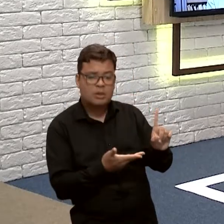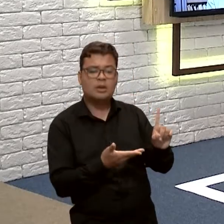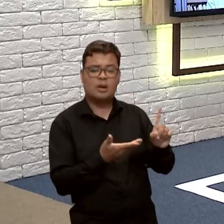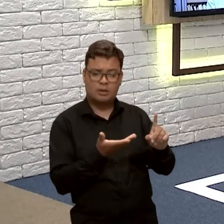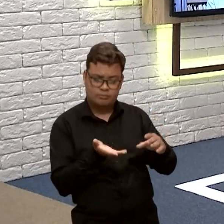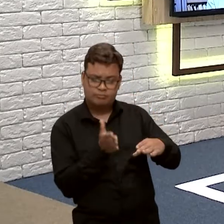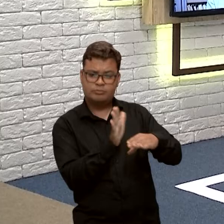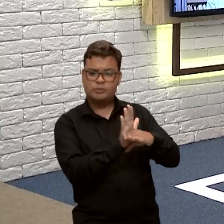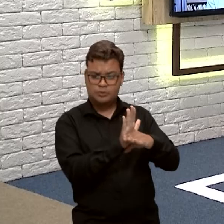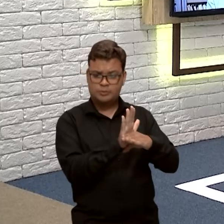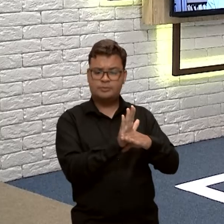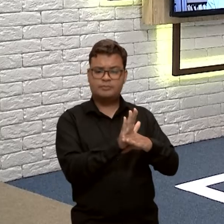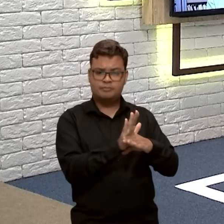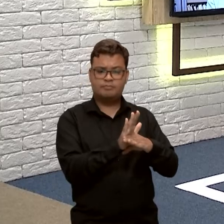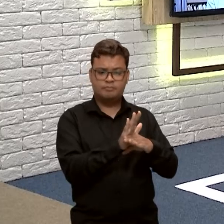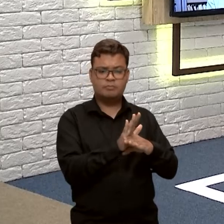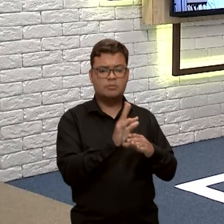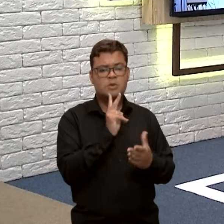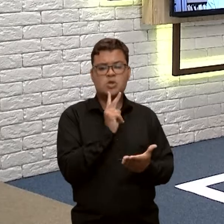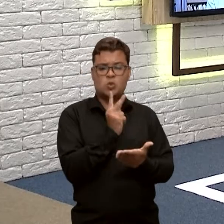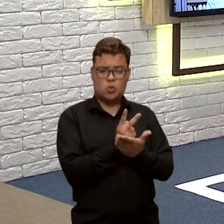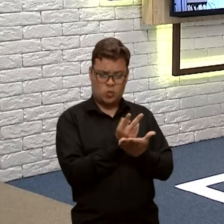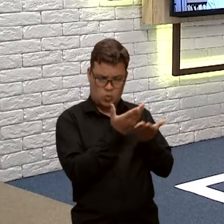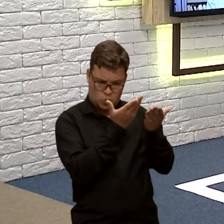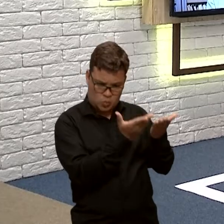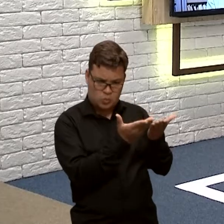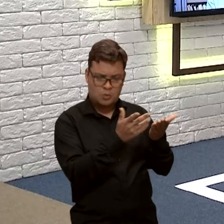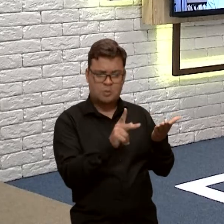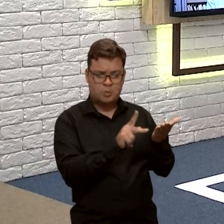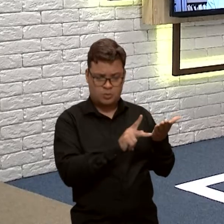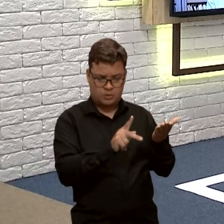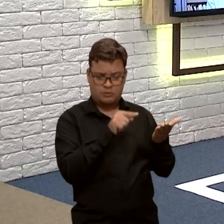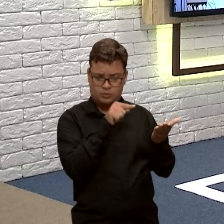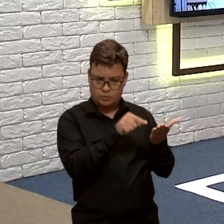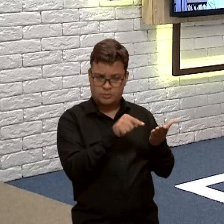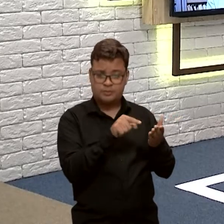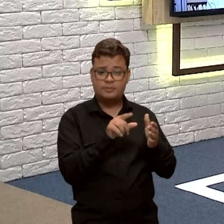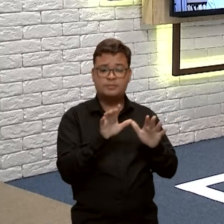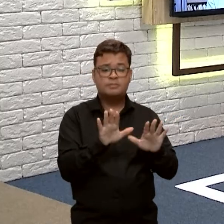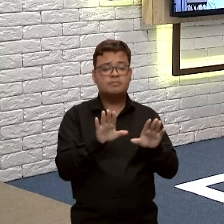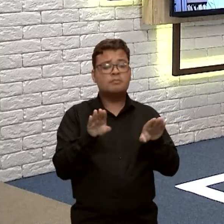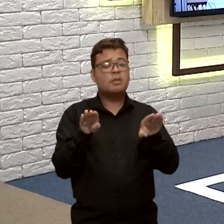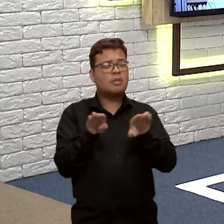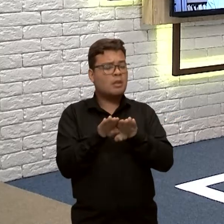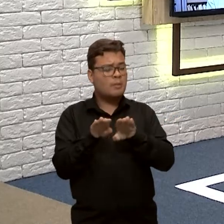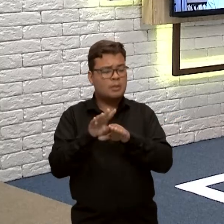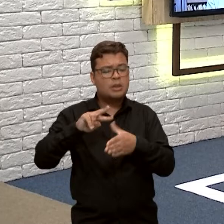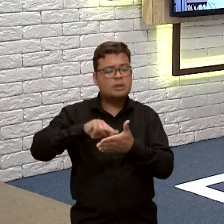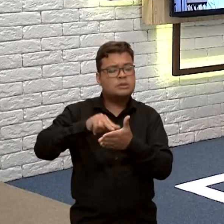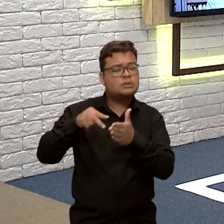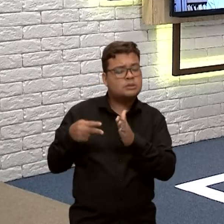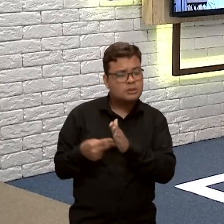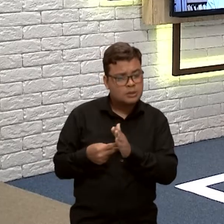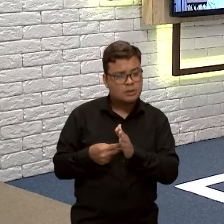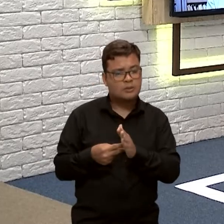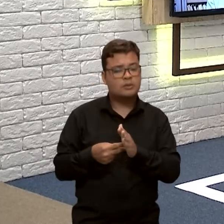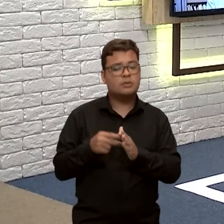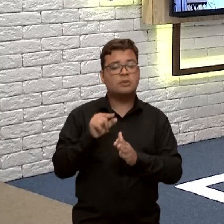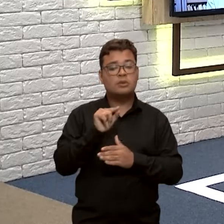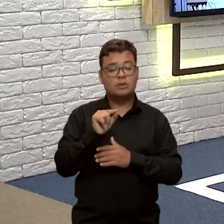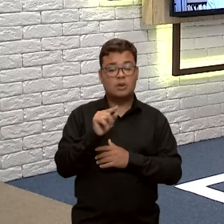partes, né? Um reconhecimento, né? Mas ele também agrega o nome dele